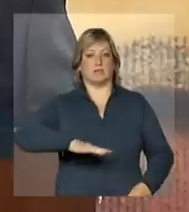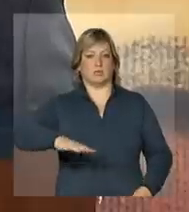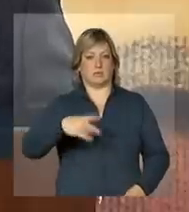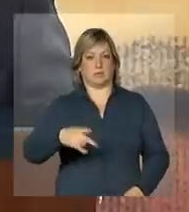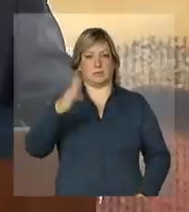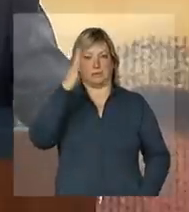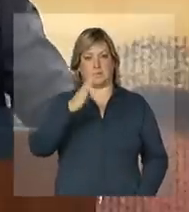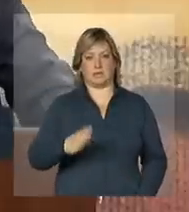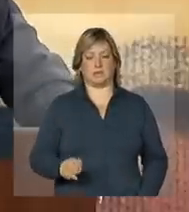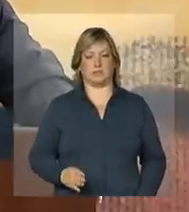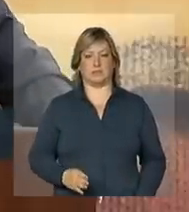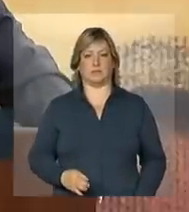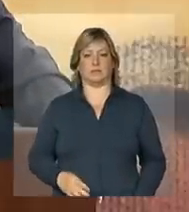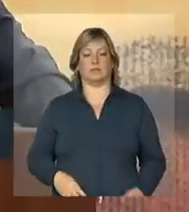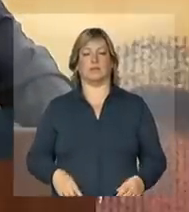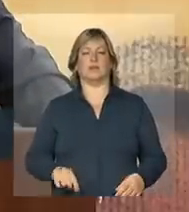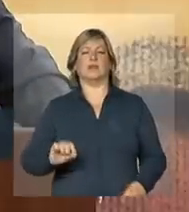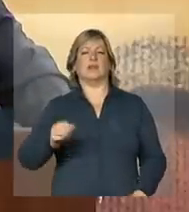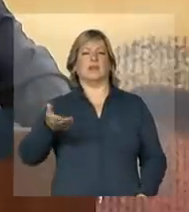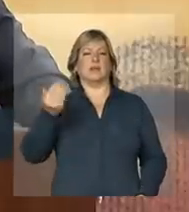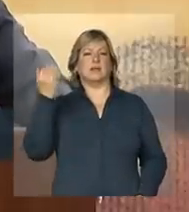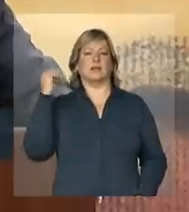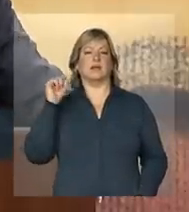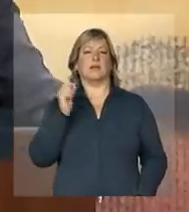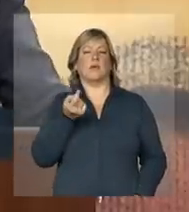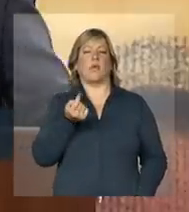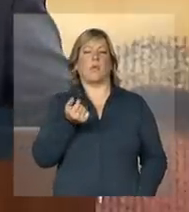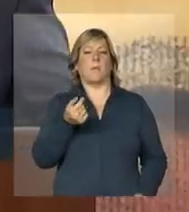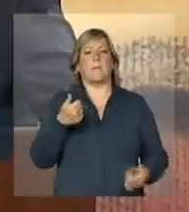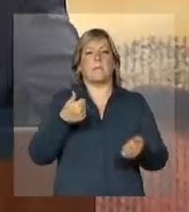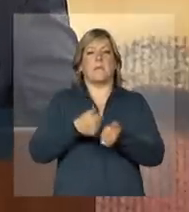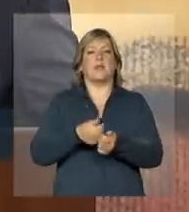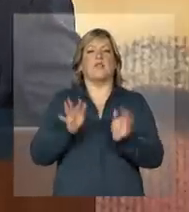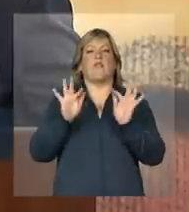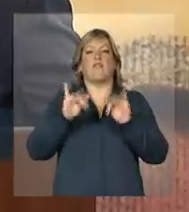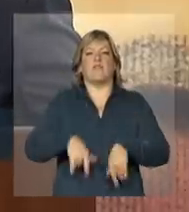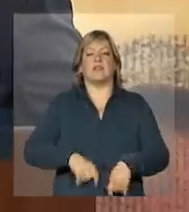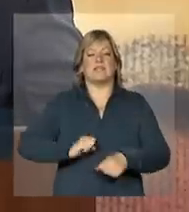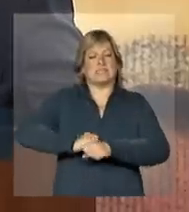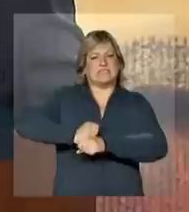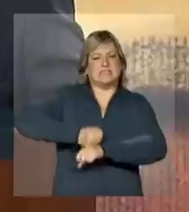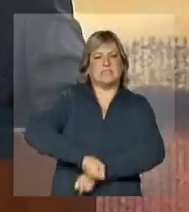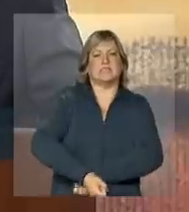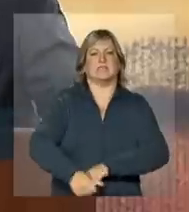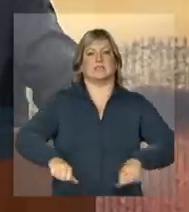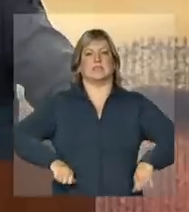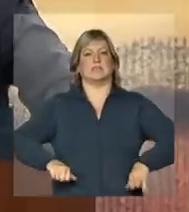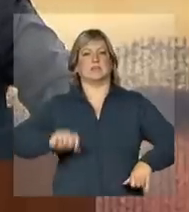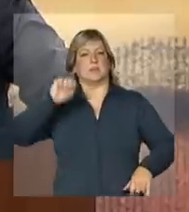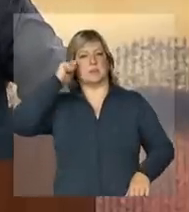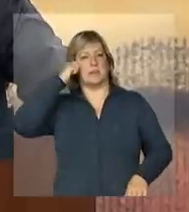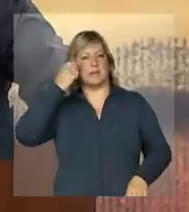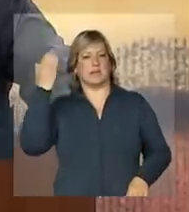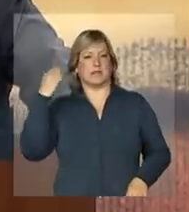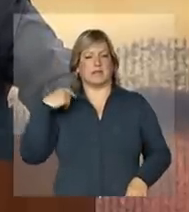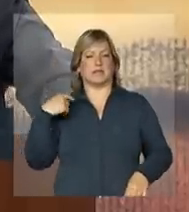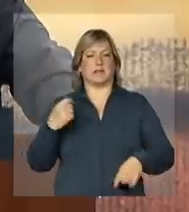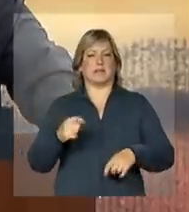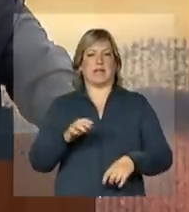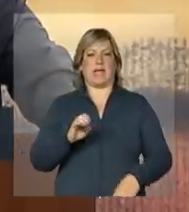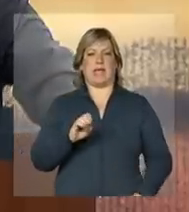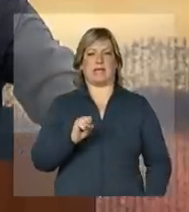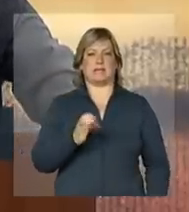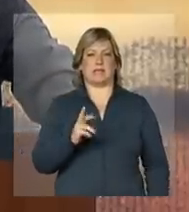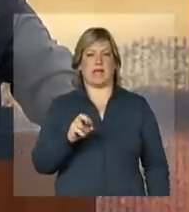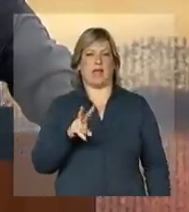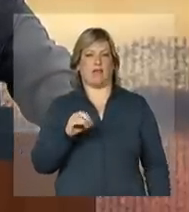vésperas do fim da escravidão o estado brasileiro ainda no tempo do império fez uma